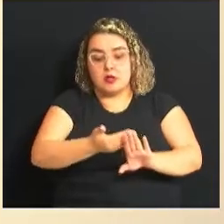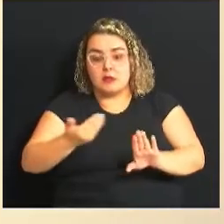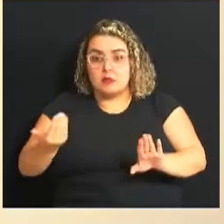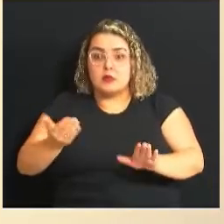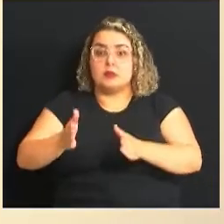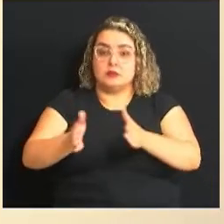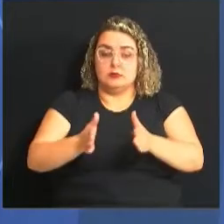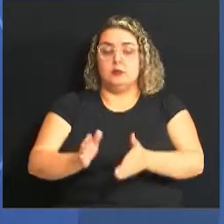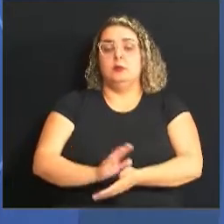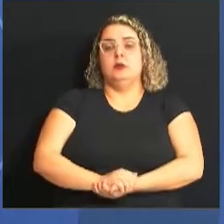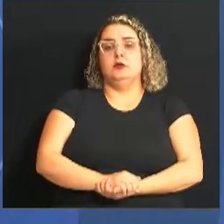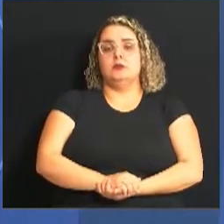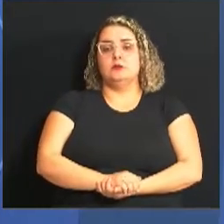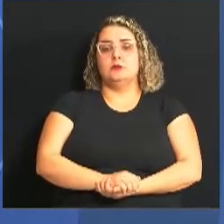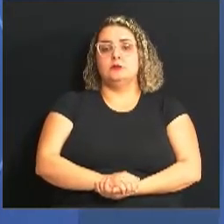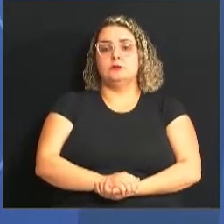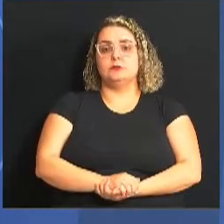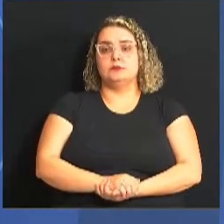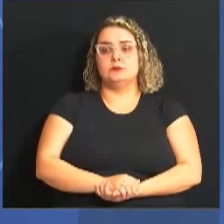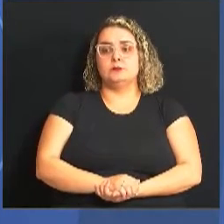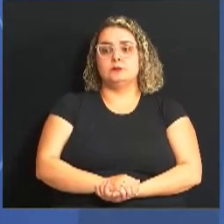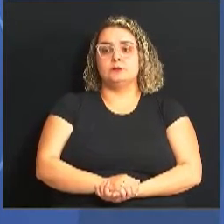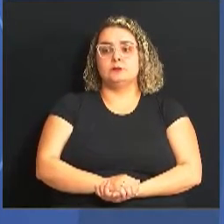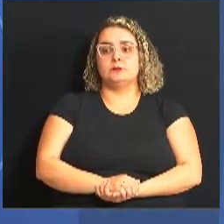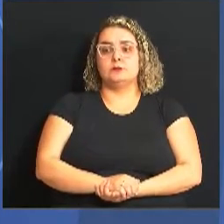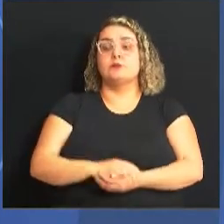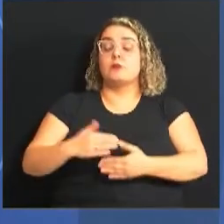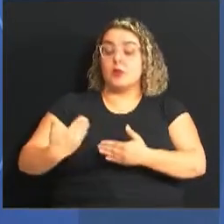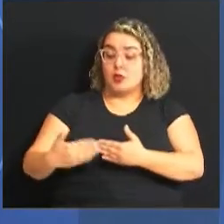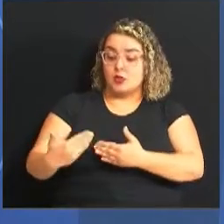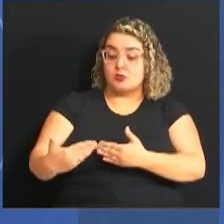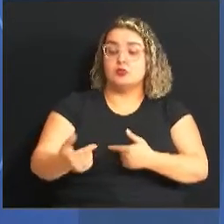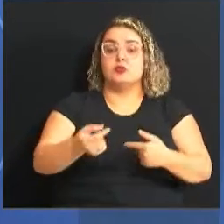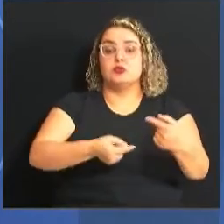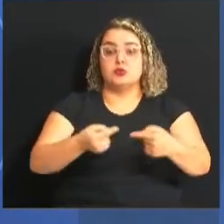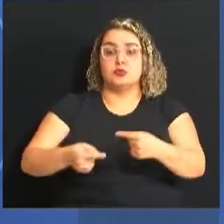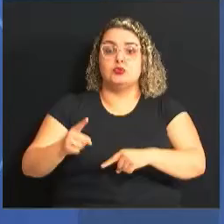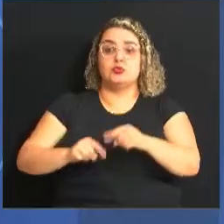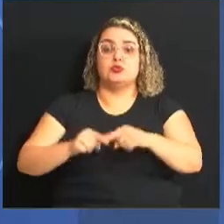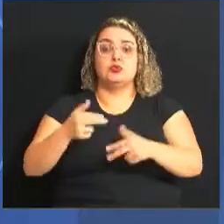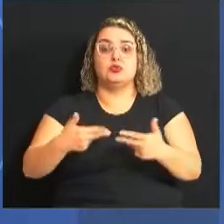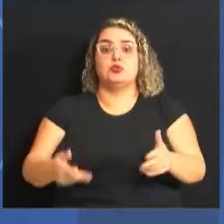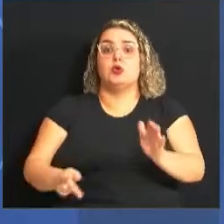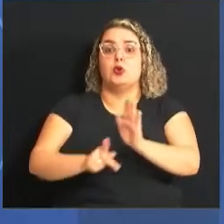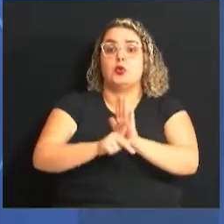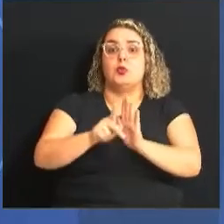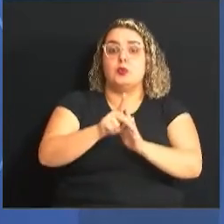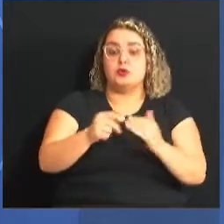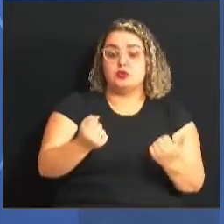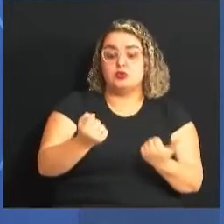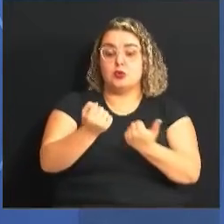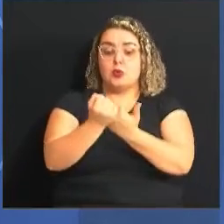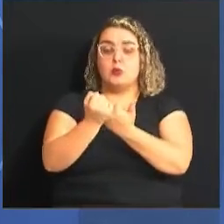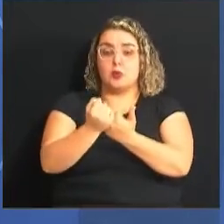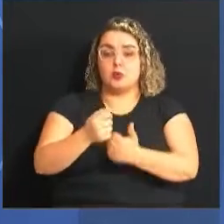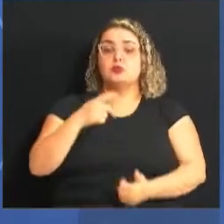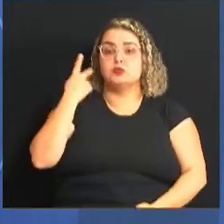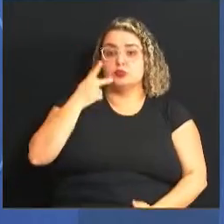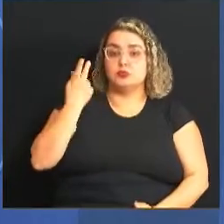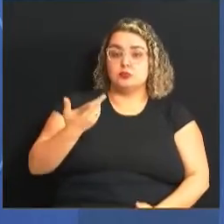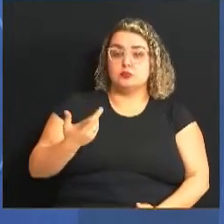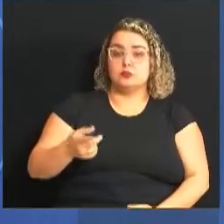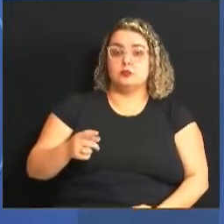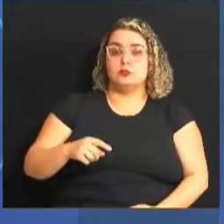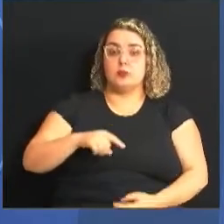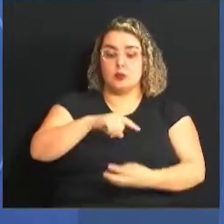período. E durante a discussão da matéria, o projeto recebeu o apoio dos parlamentares, entre eles o